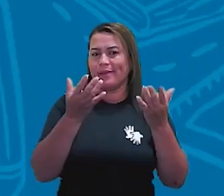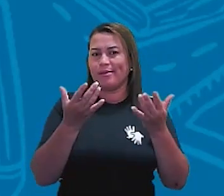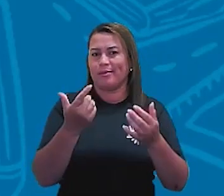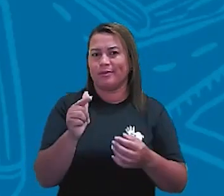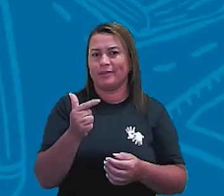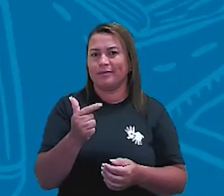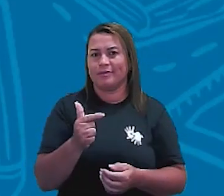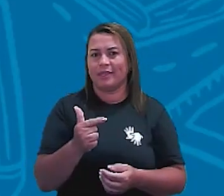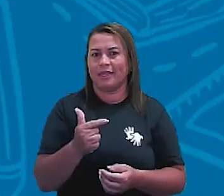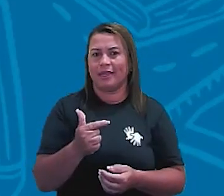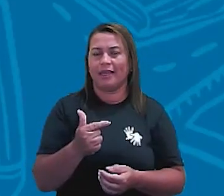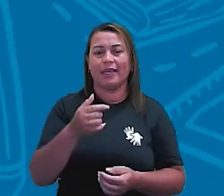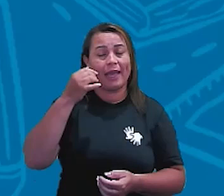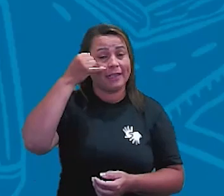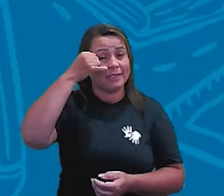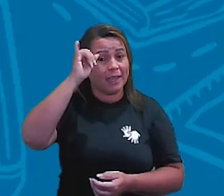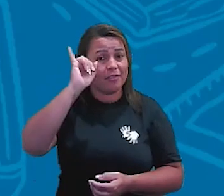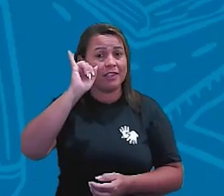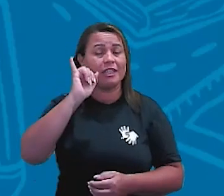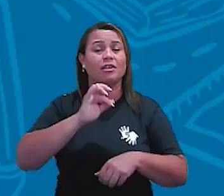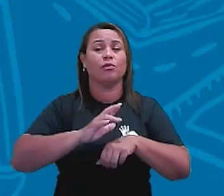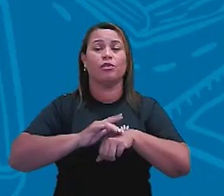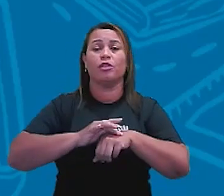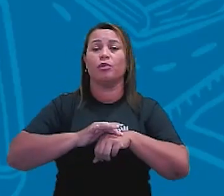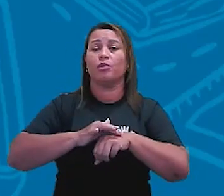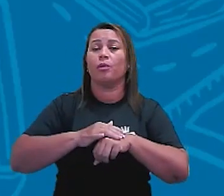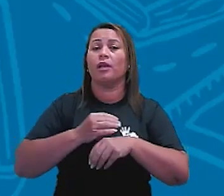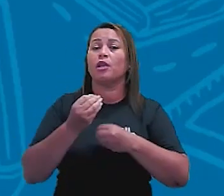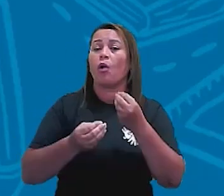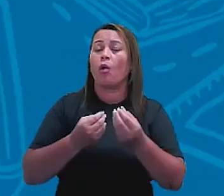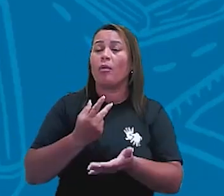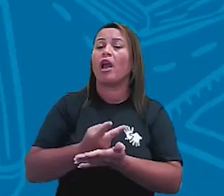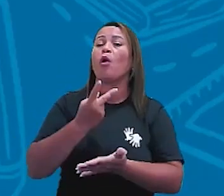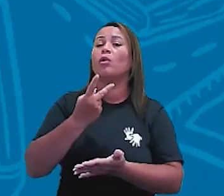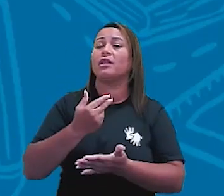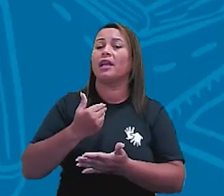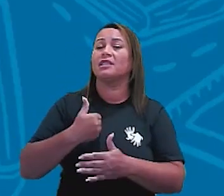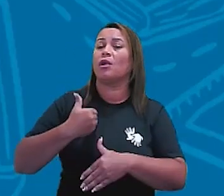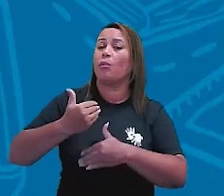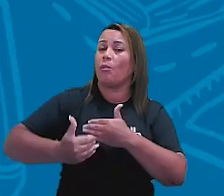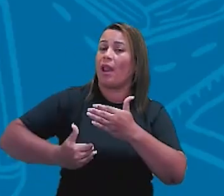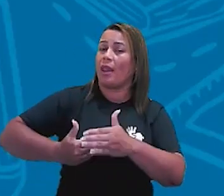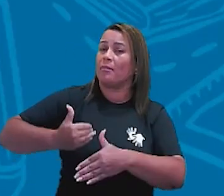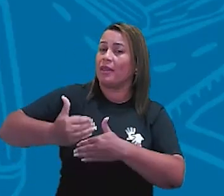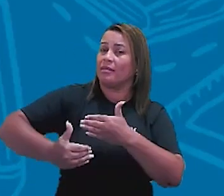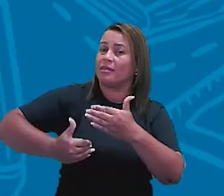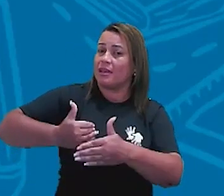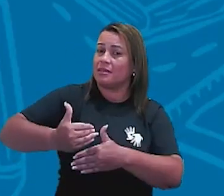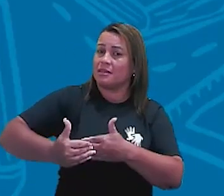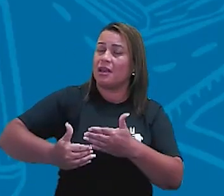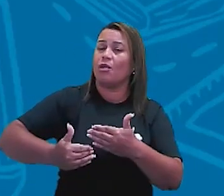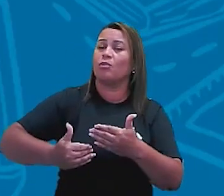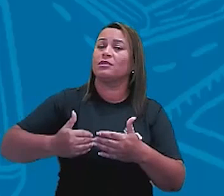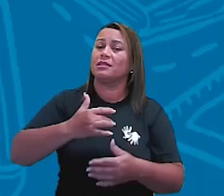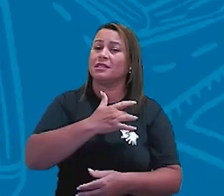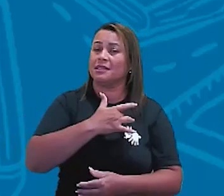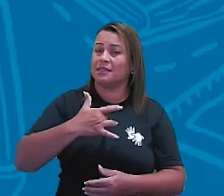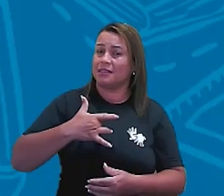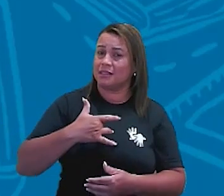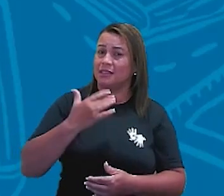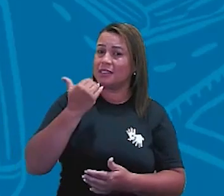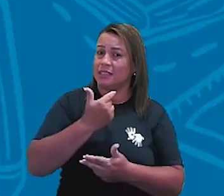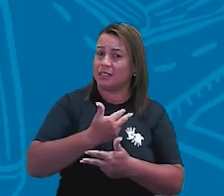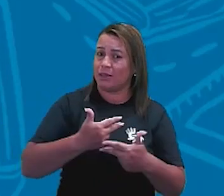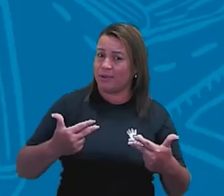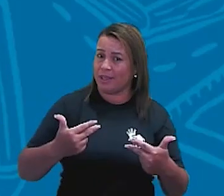sabe que essa prevenção de doenças, né, ela acontece de acordo com uma alimentação variada, uma alimentação saudável, né? Então, não é